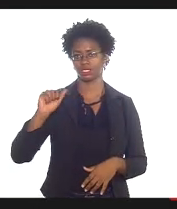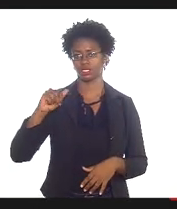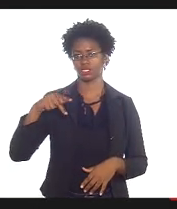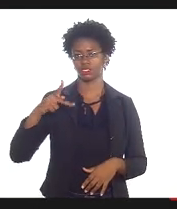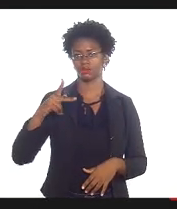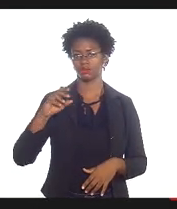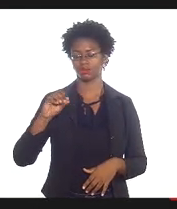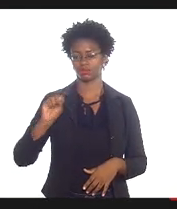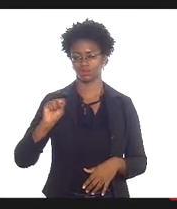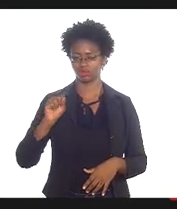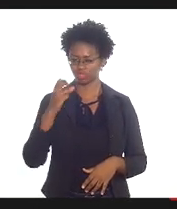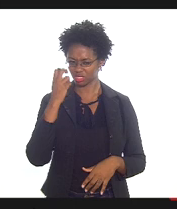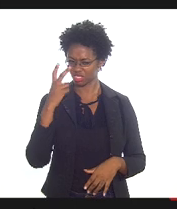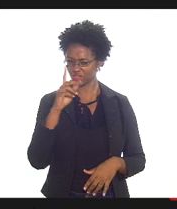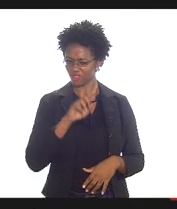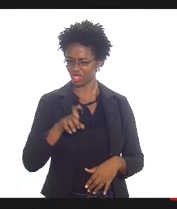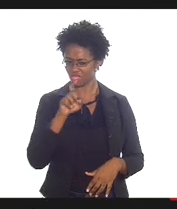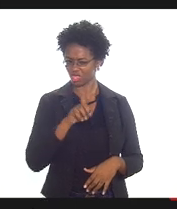vendo meu cursor?